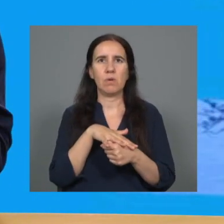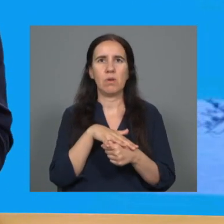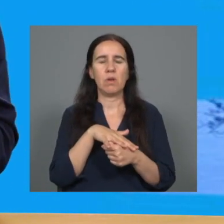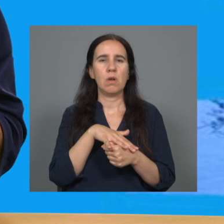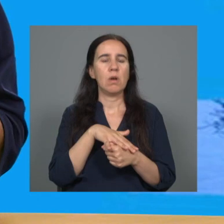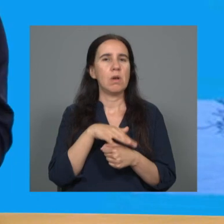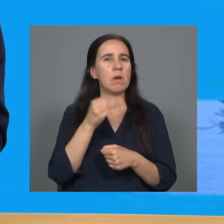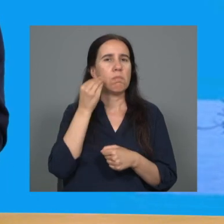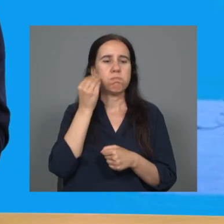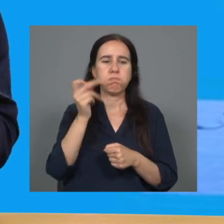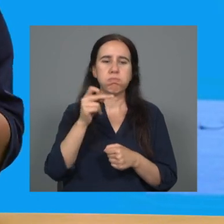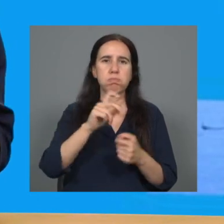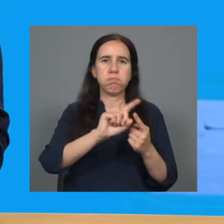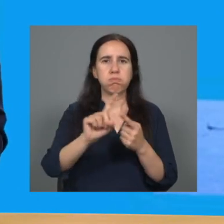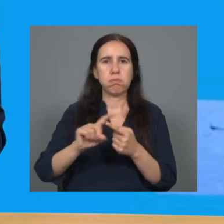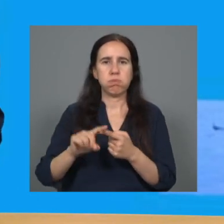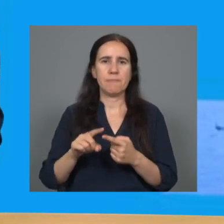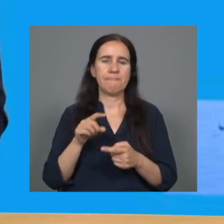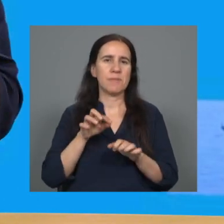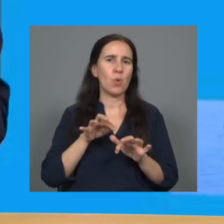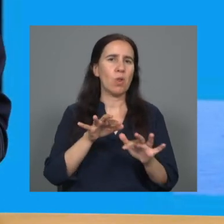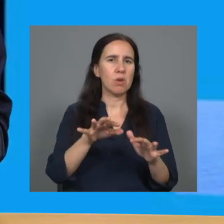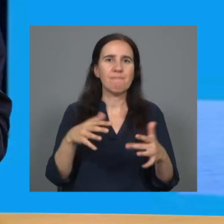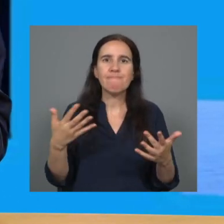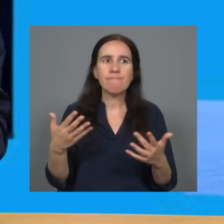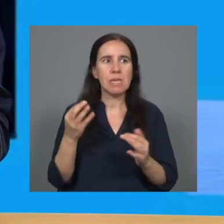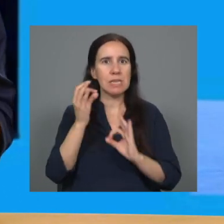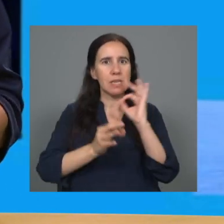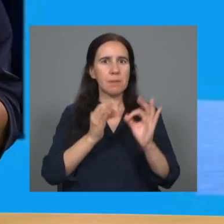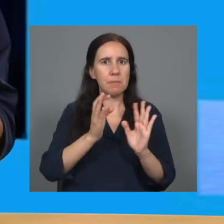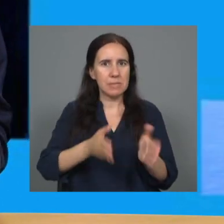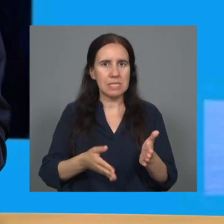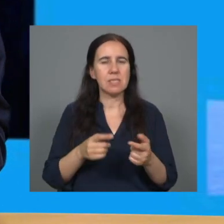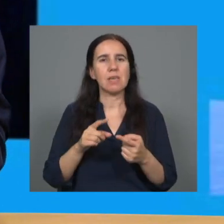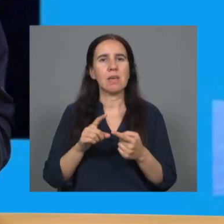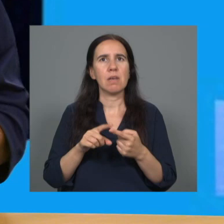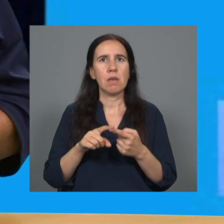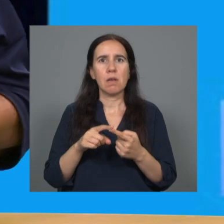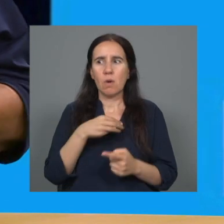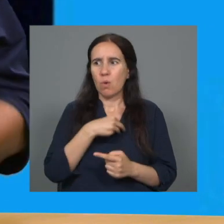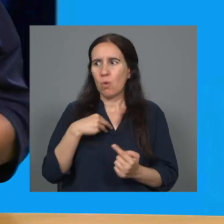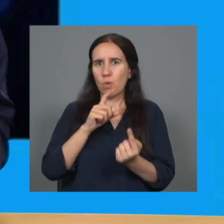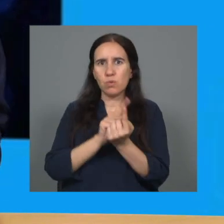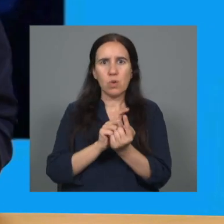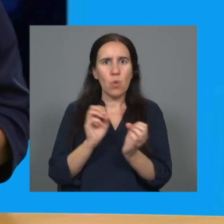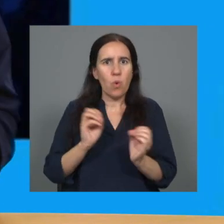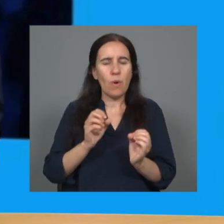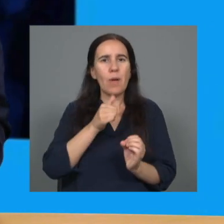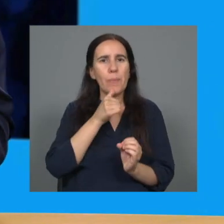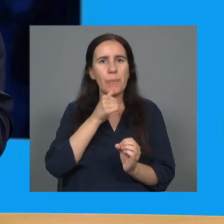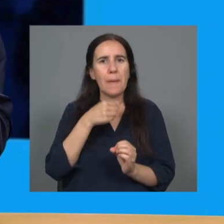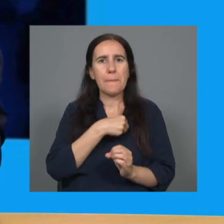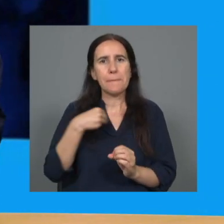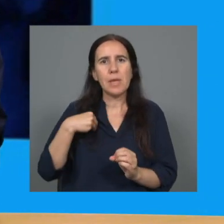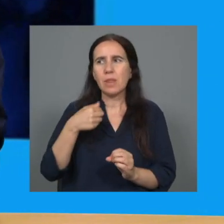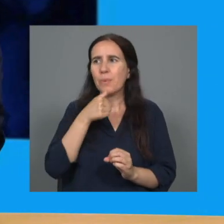outra natureza, de foro oncológico, e que precisam de tratamento e que não têm uma consulta onde possam recorrer, não têm um médico que os